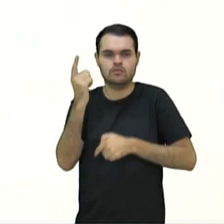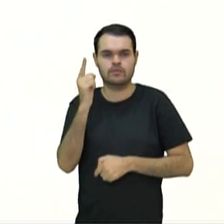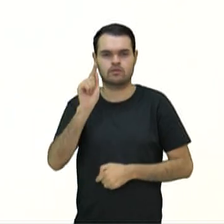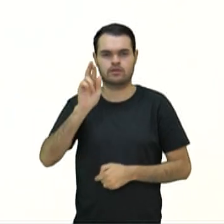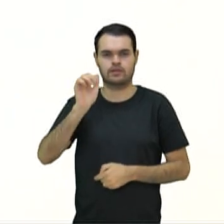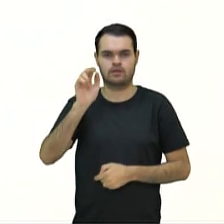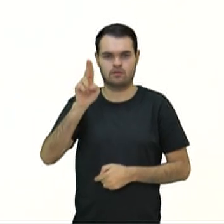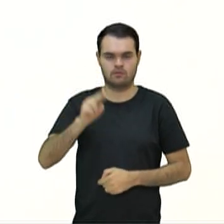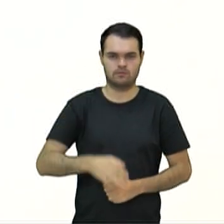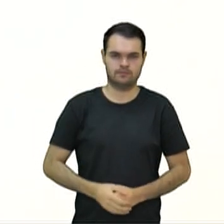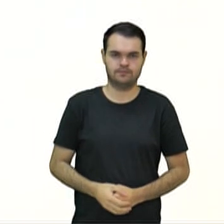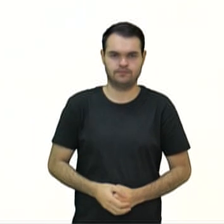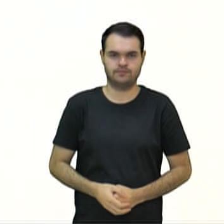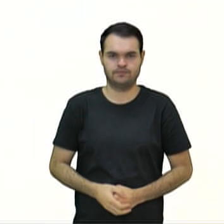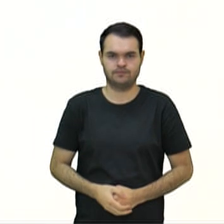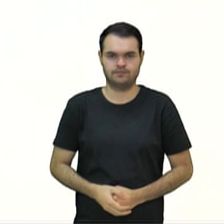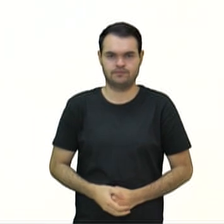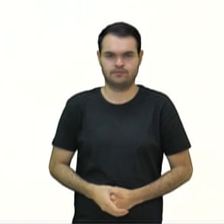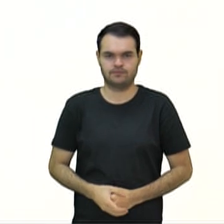Tá?